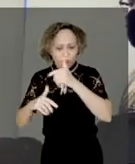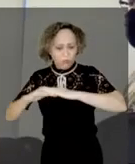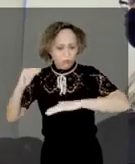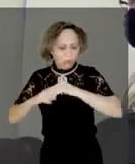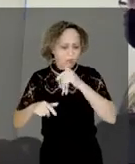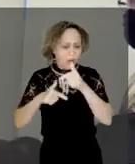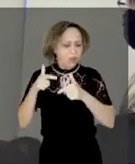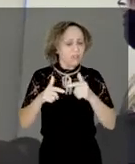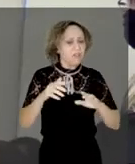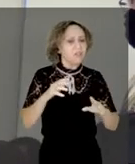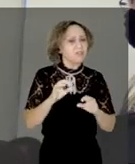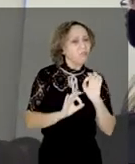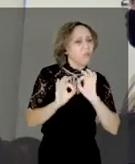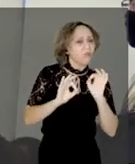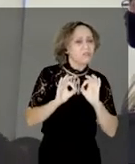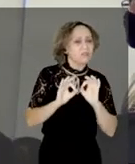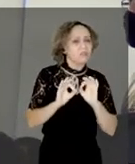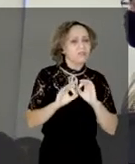Trabalhadoras.